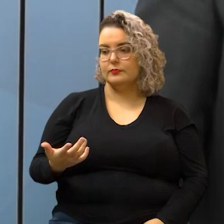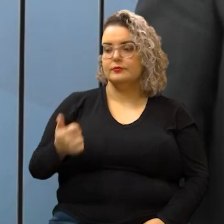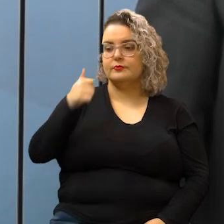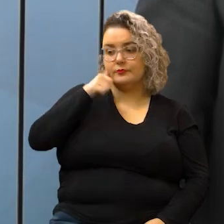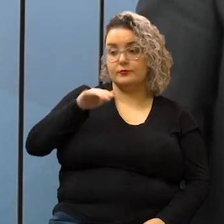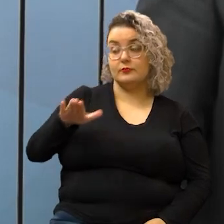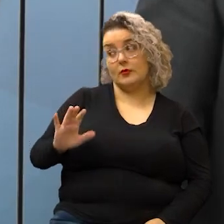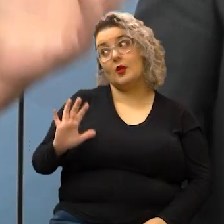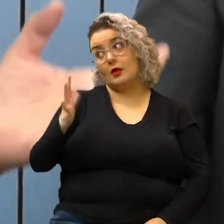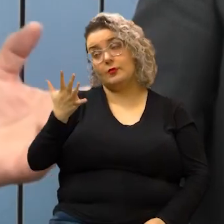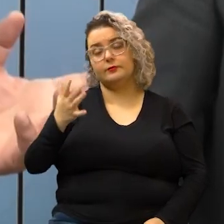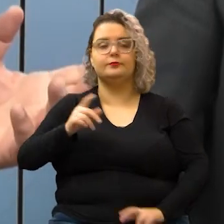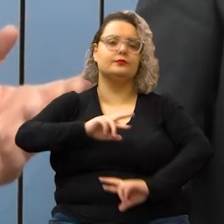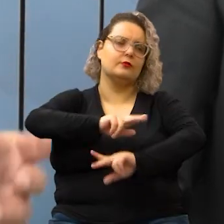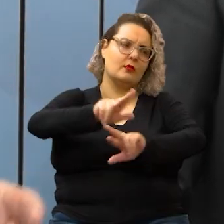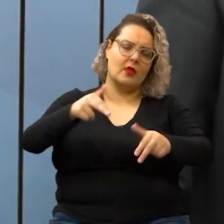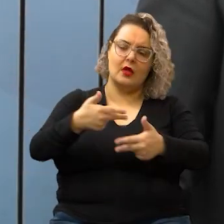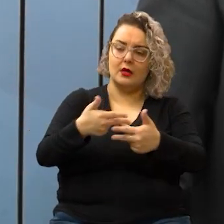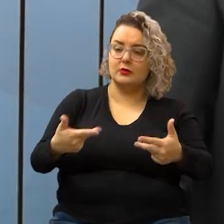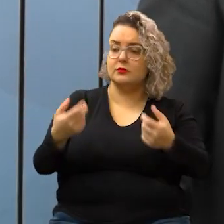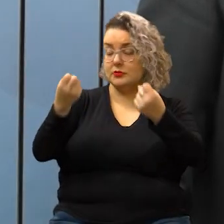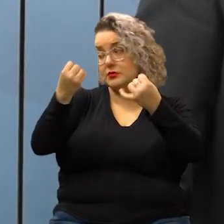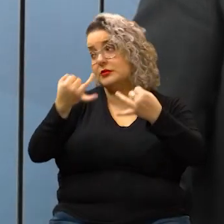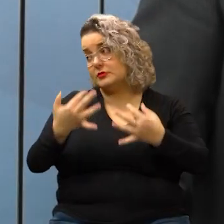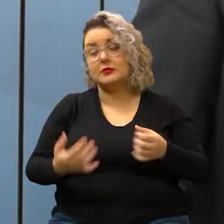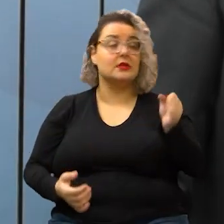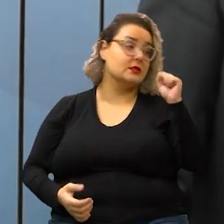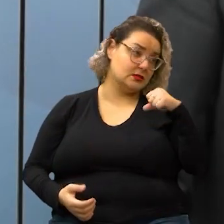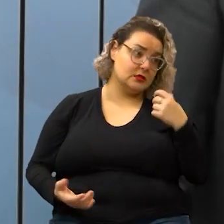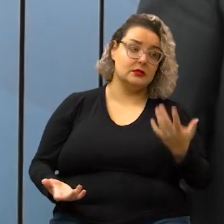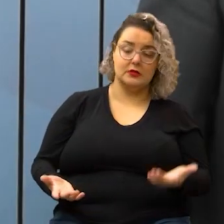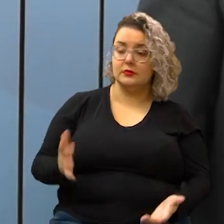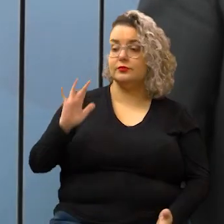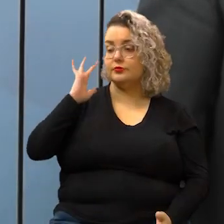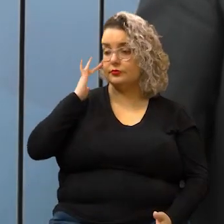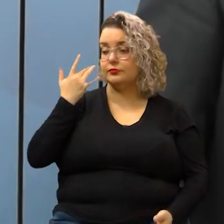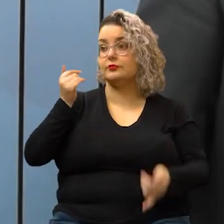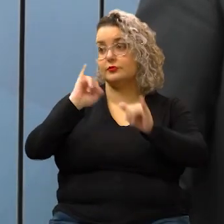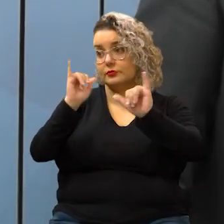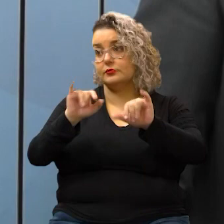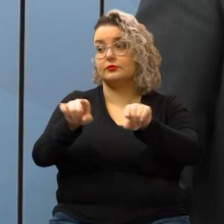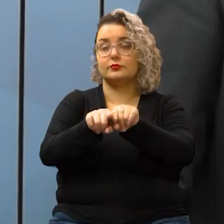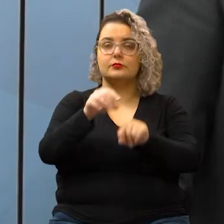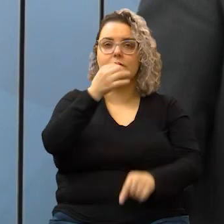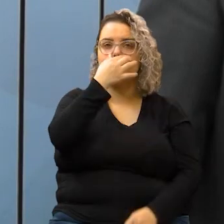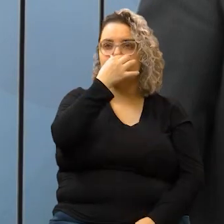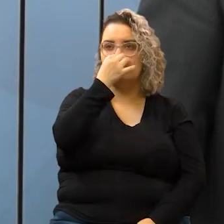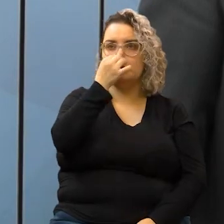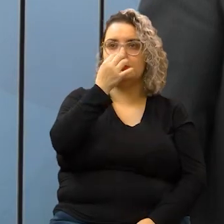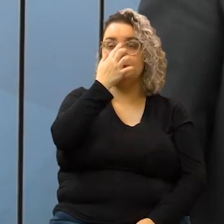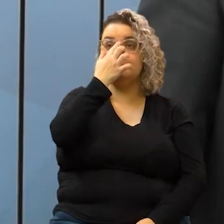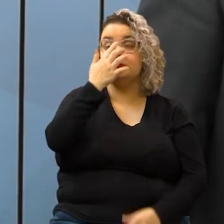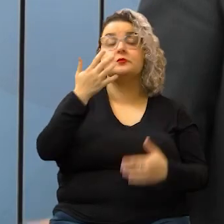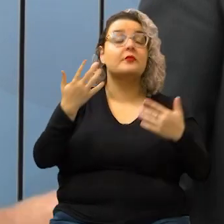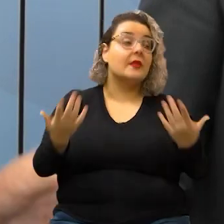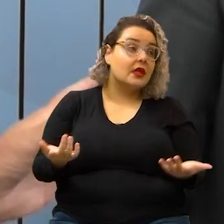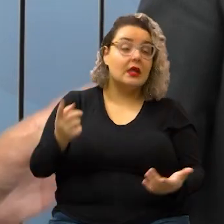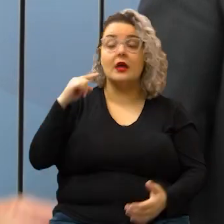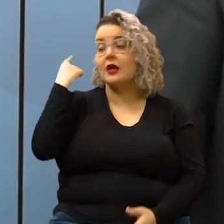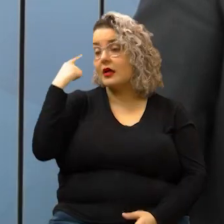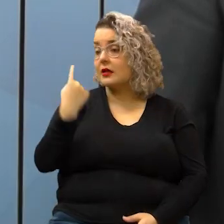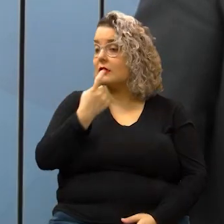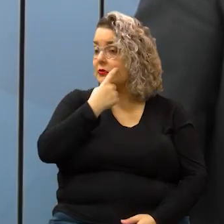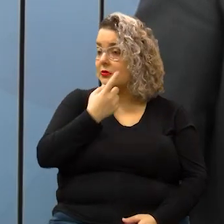fenômeno que está acontecendo. Acho que são vários fatores que explicam, né? Inclusive, eu acho que da propaganda também. E aí, Miriam, o que eu acho? Eu estou